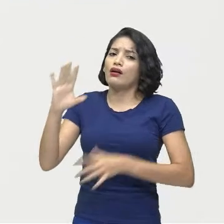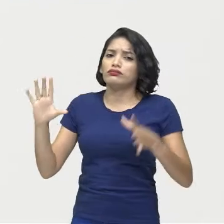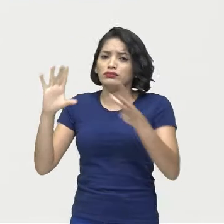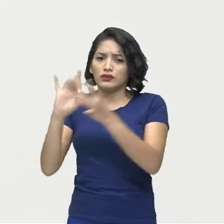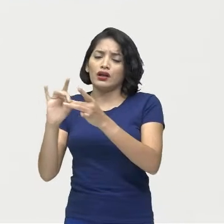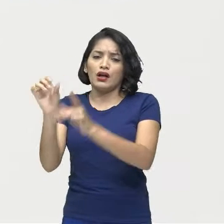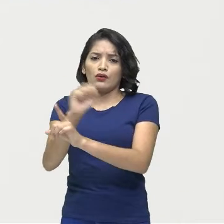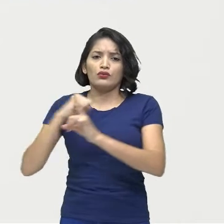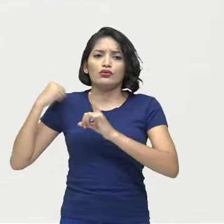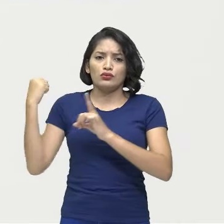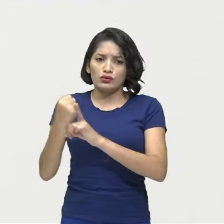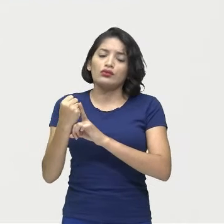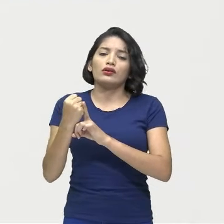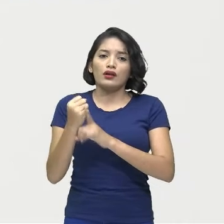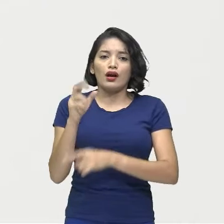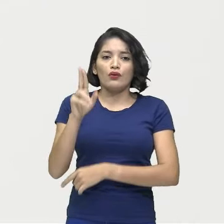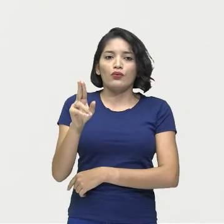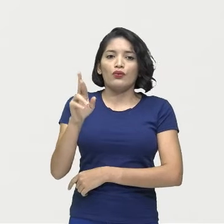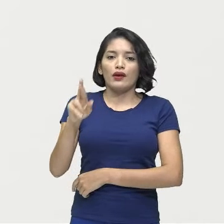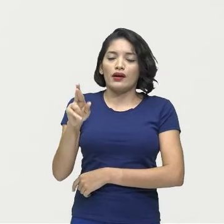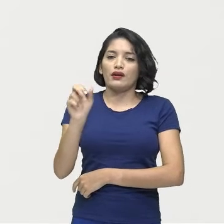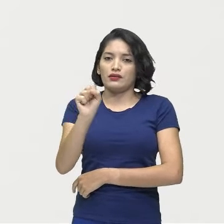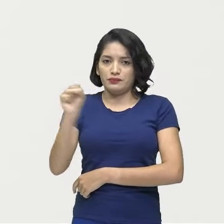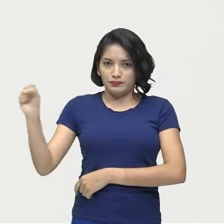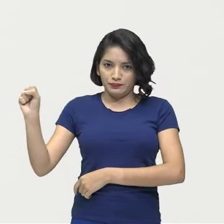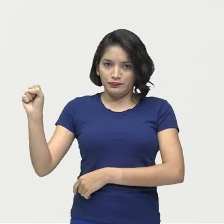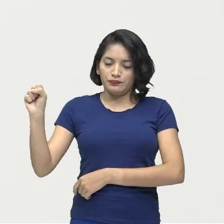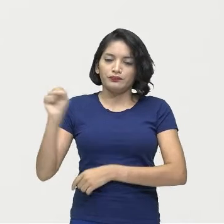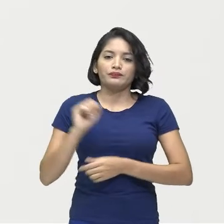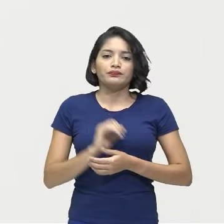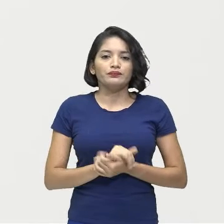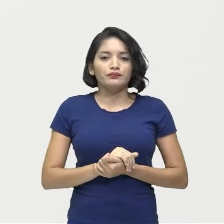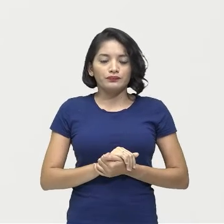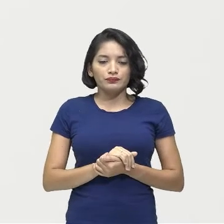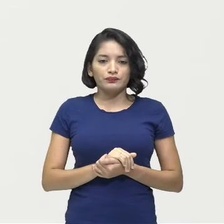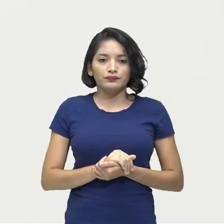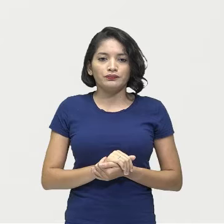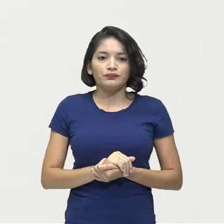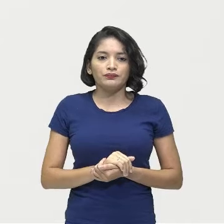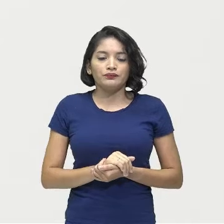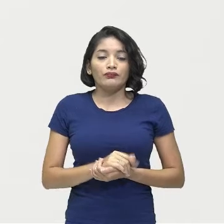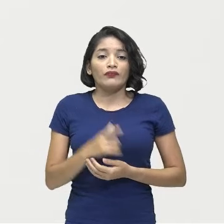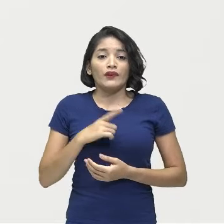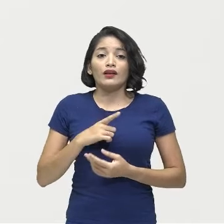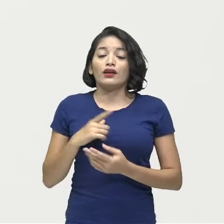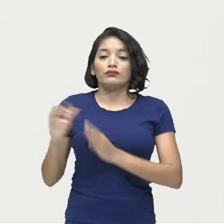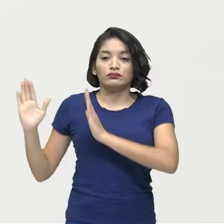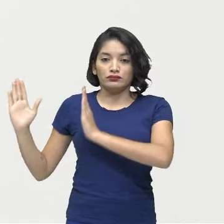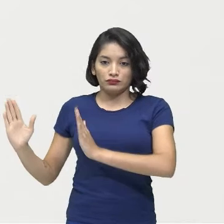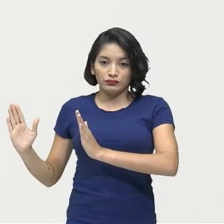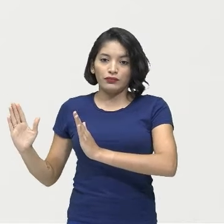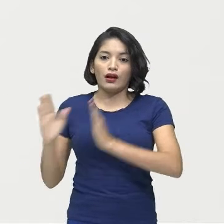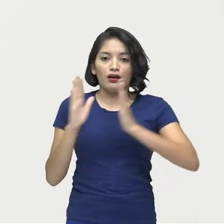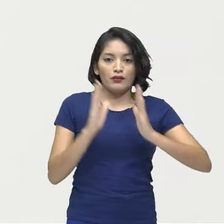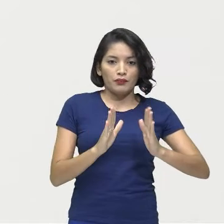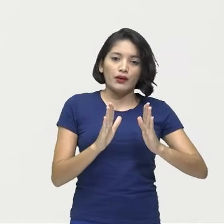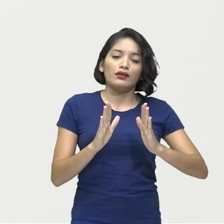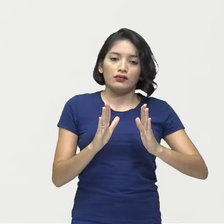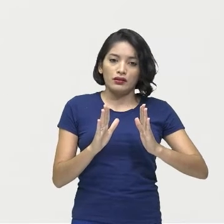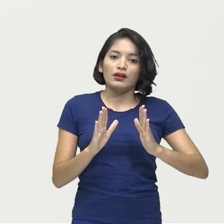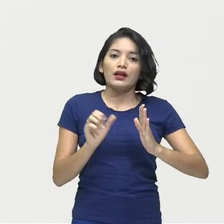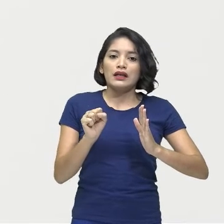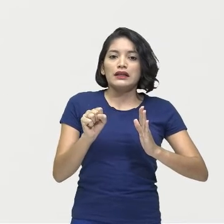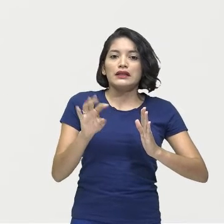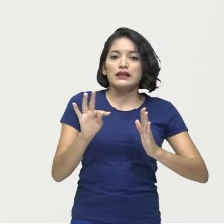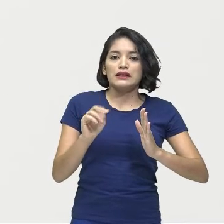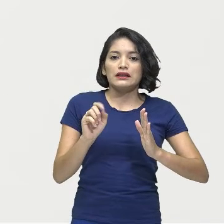Rússia. Aliás, Rússia não, perdão, União das Repúblicas Socialistas Soviéticas. Então, aqui eu tenho Trotsky e Stalin. Stalin, ele foi